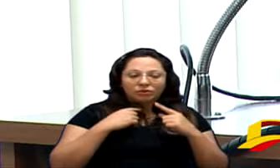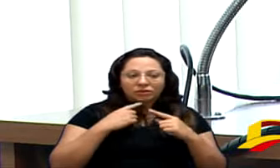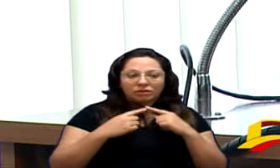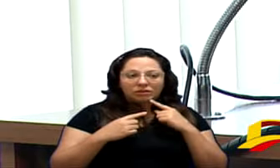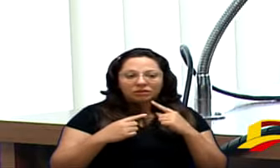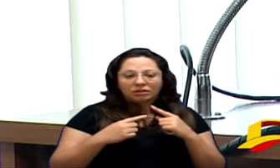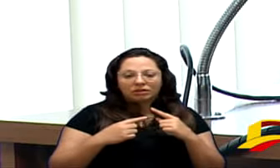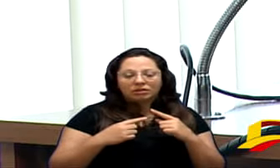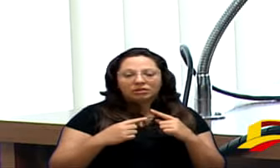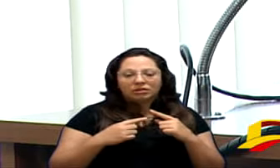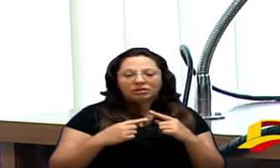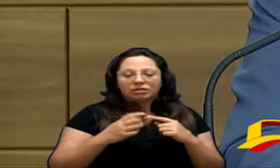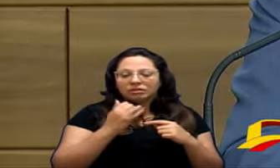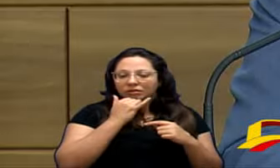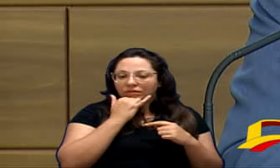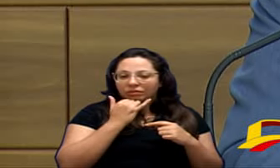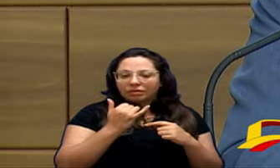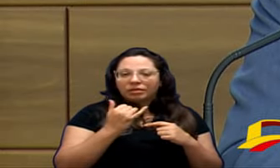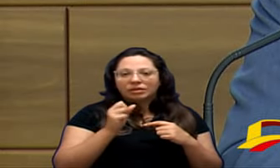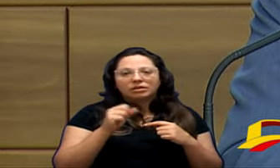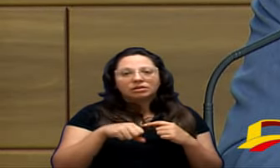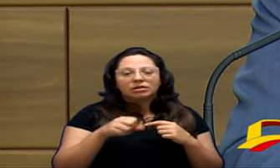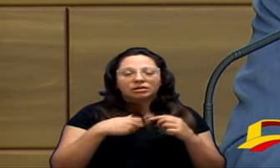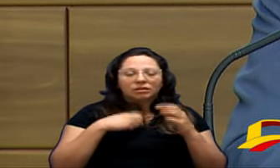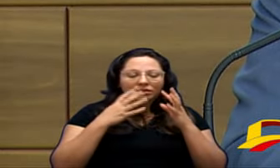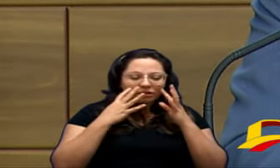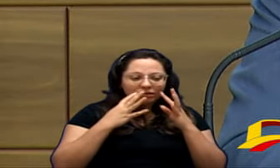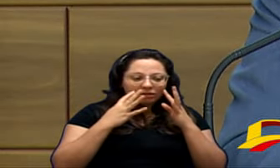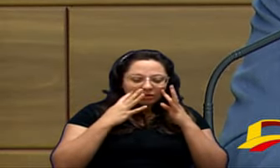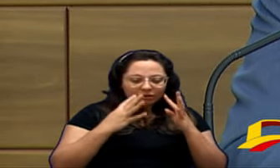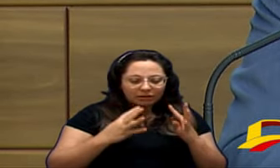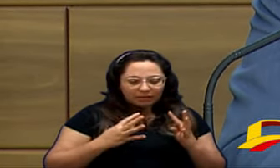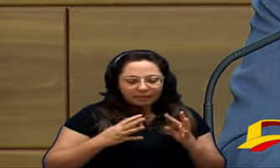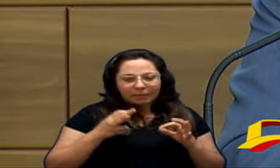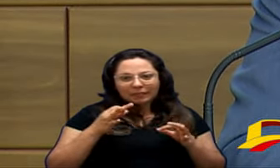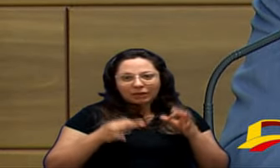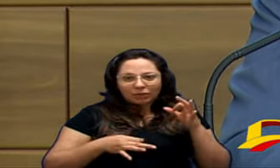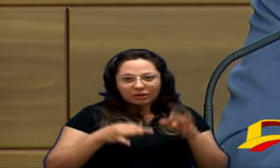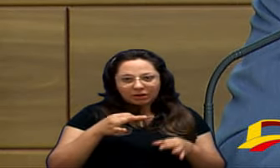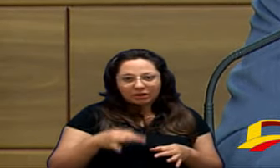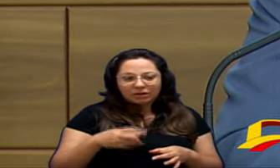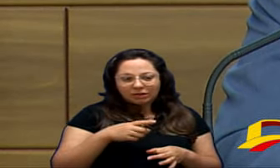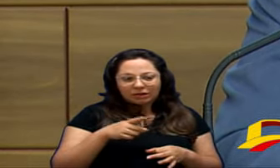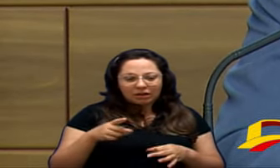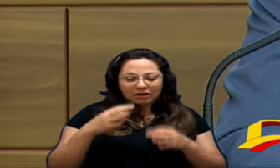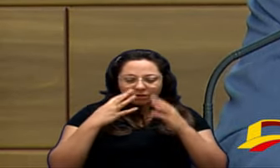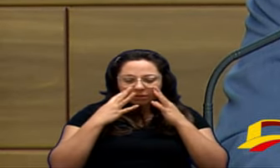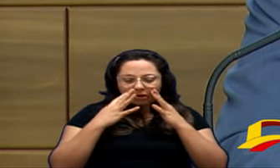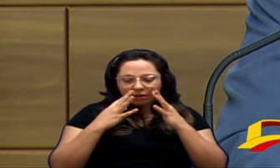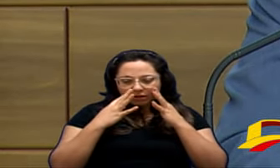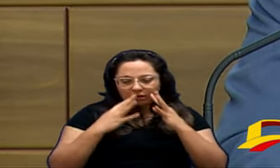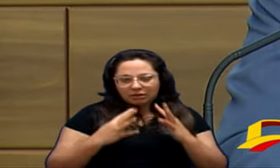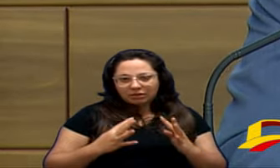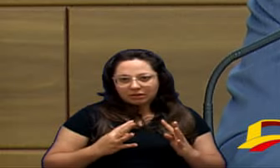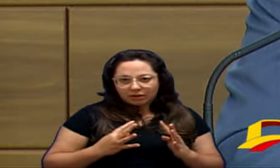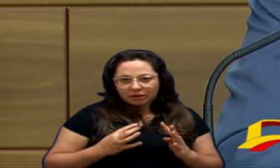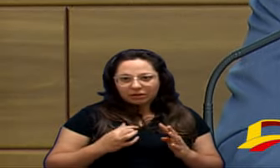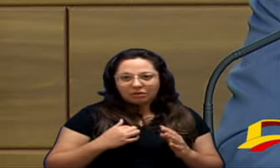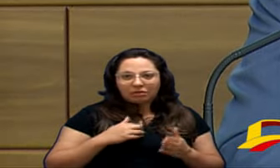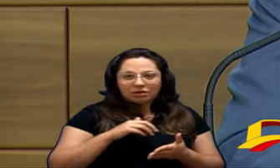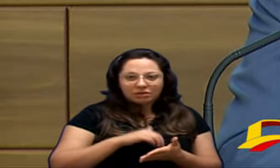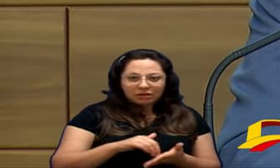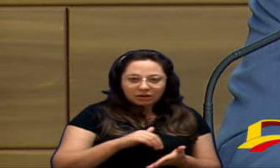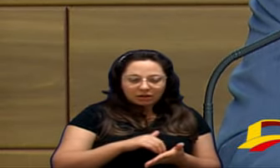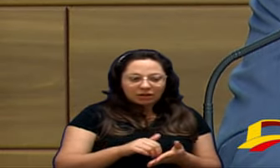Senhor então né não desculpa Com certeza eles ouvem sim tá da parte do jurídico pode ter certeza tem um bom relacionamento com todos os secretários e todos